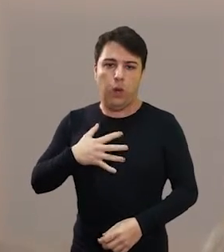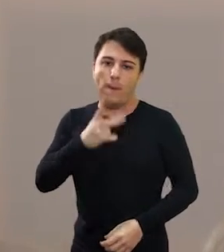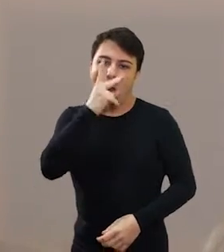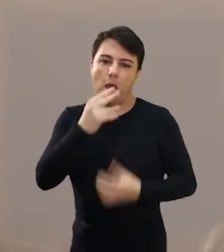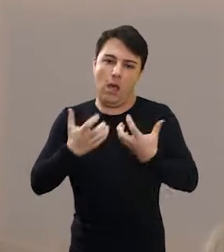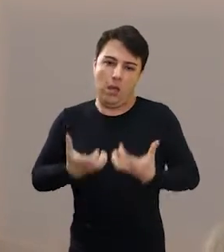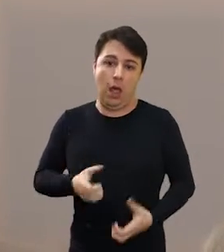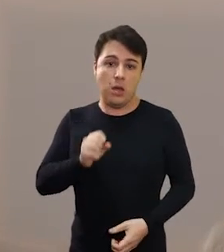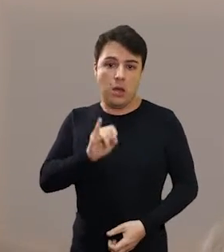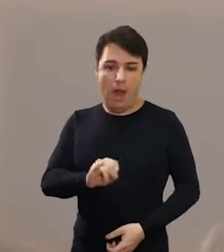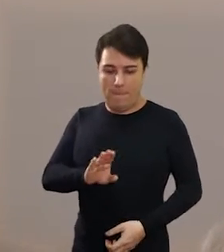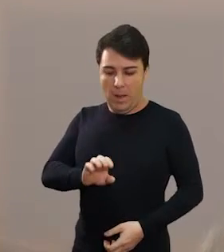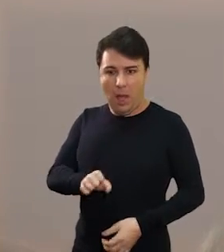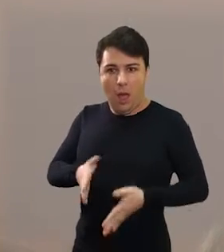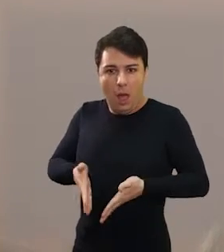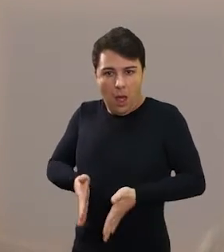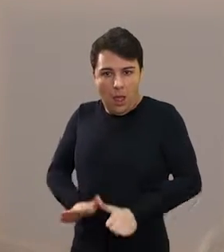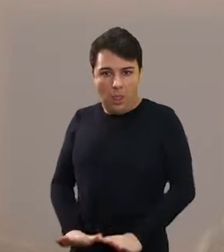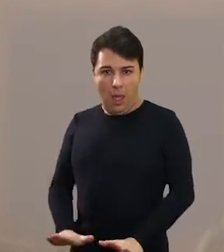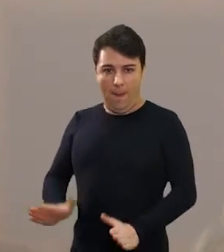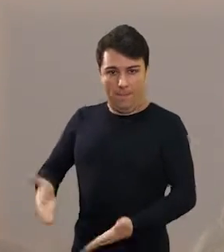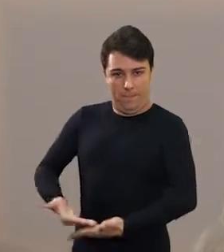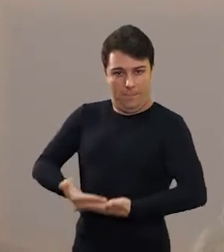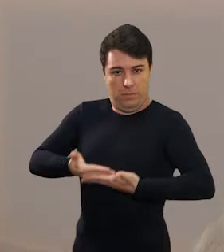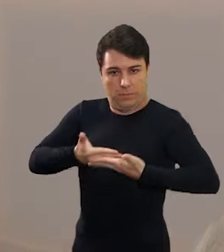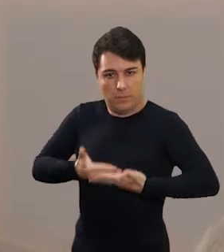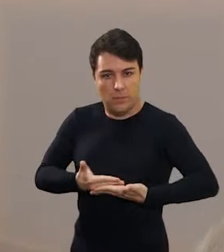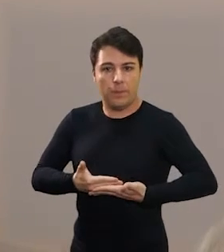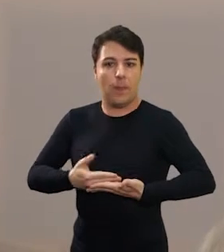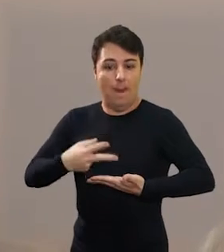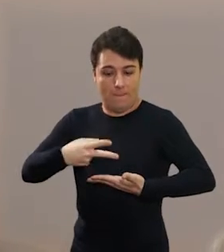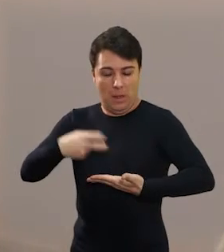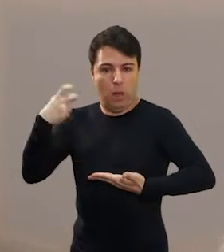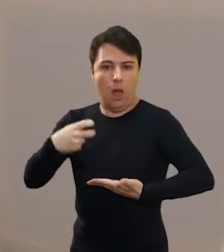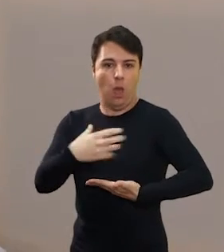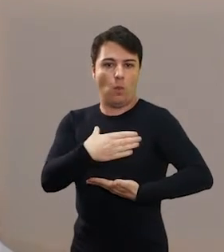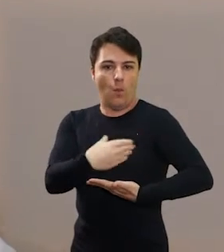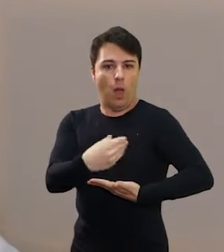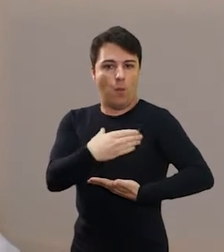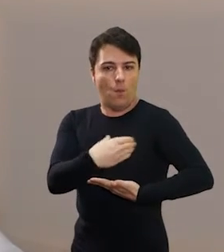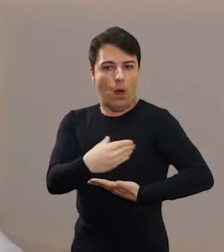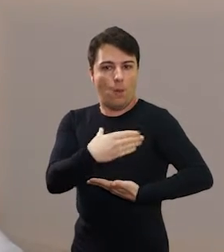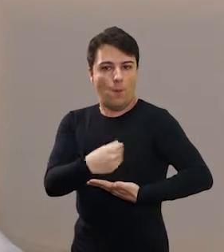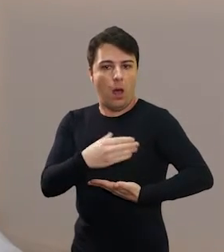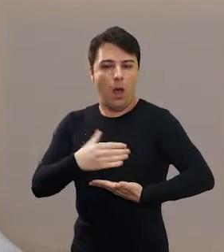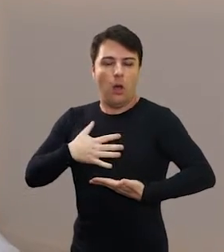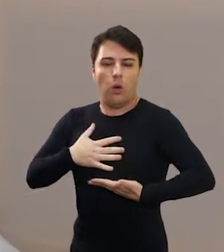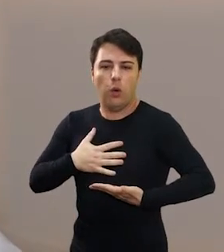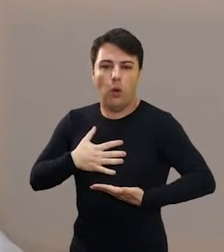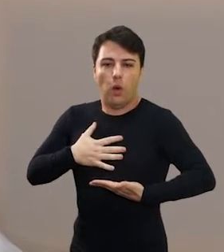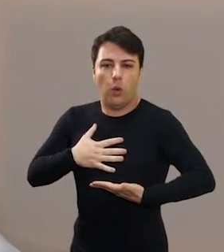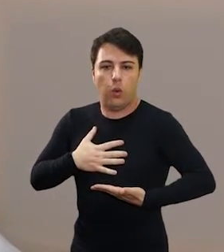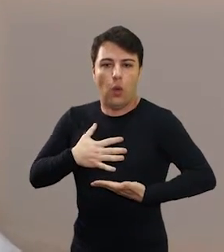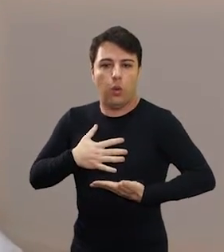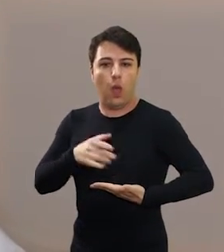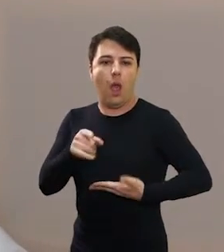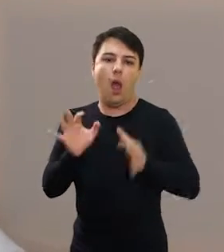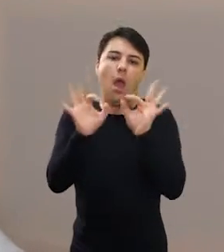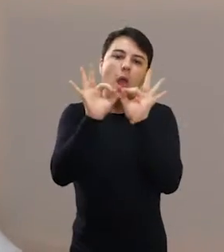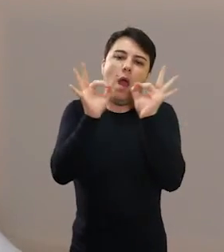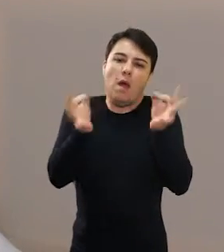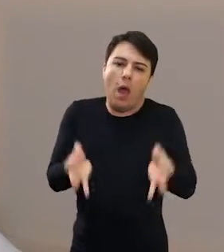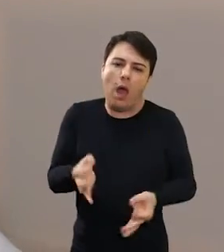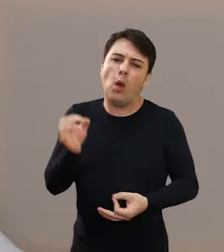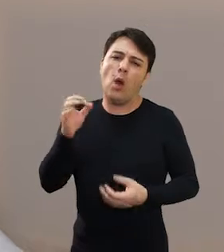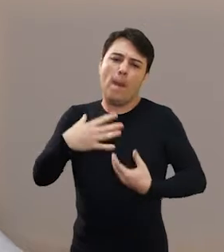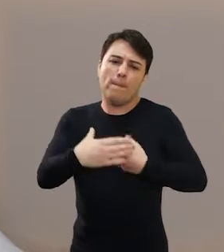de cansaço. No bebê pequenininho, esse quadro vai se manifestar durante as mamadas. Os bebês eles se cansam facilmente, eles têm dificuldade